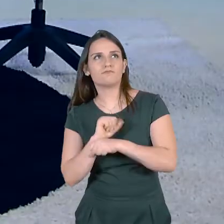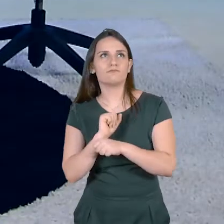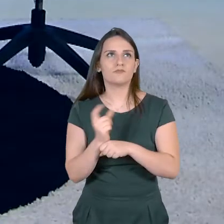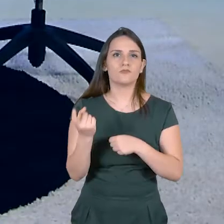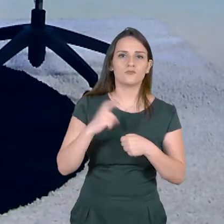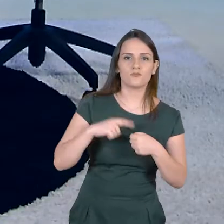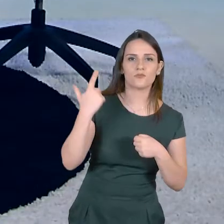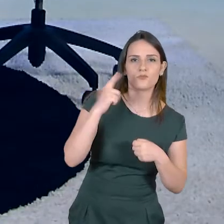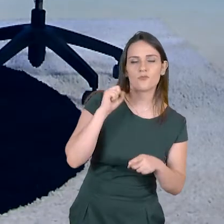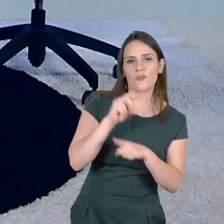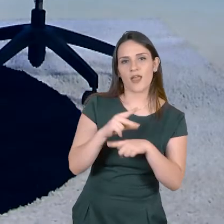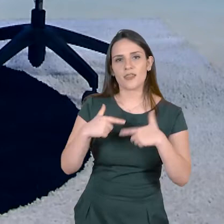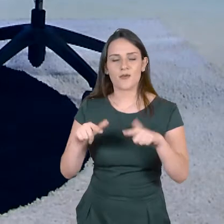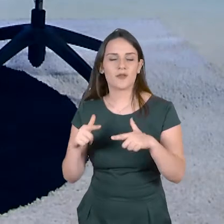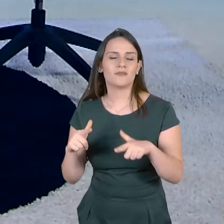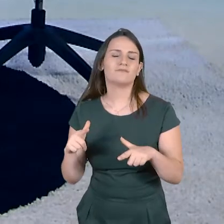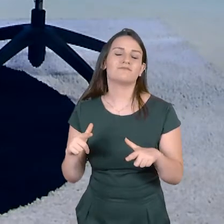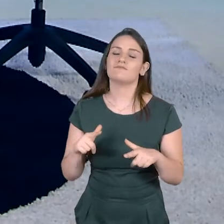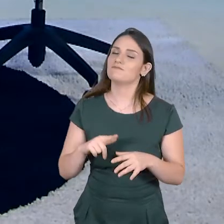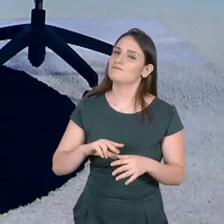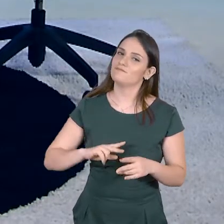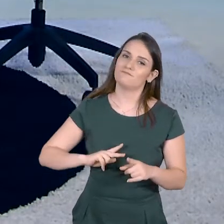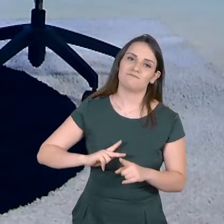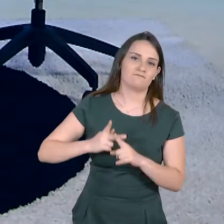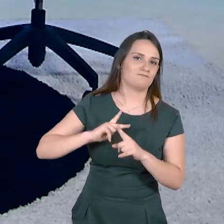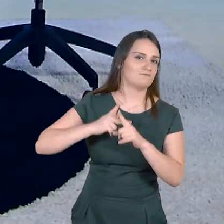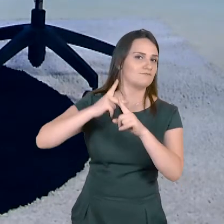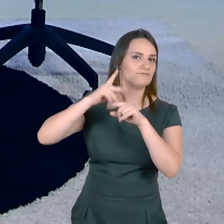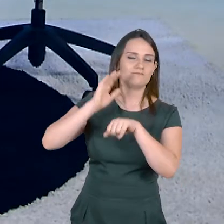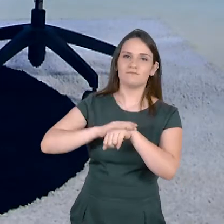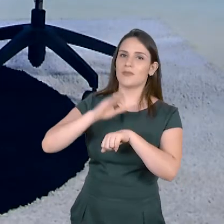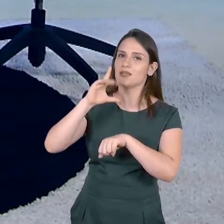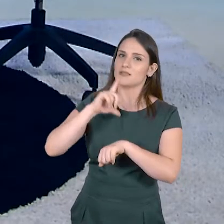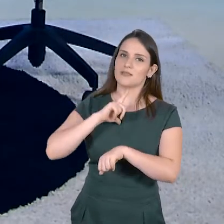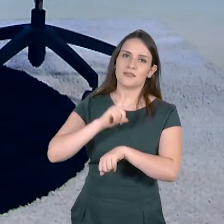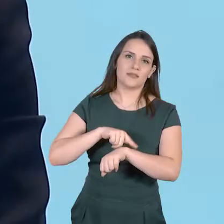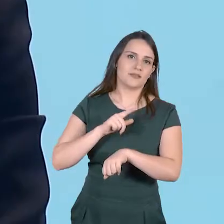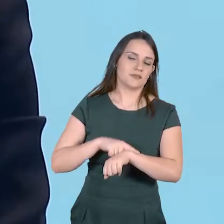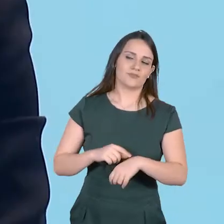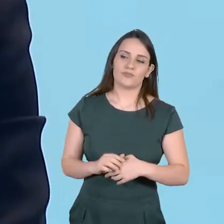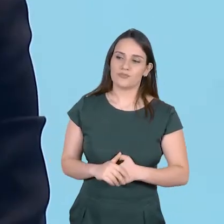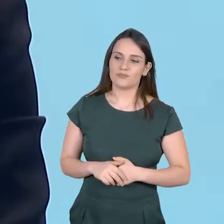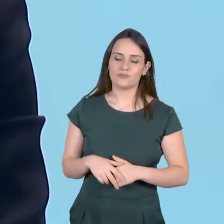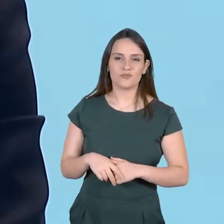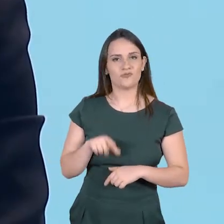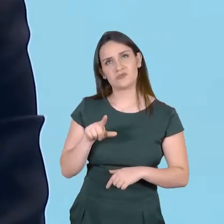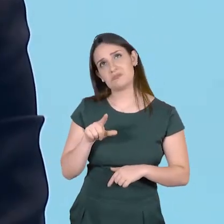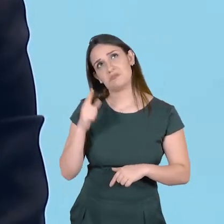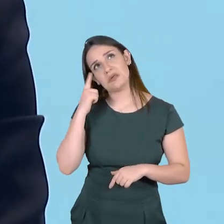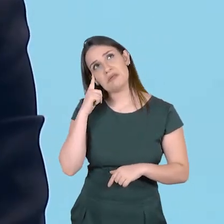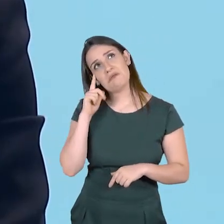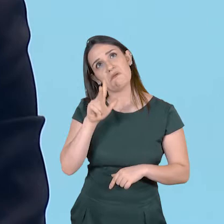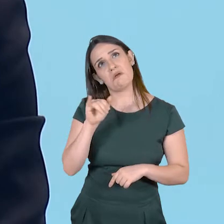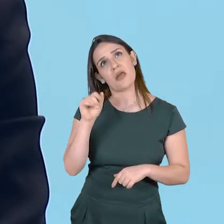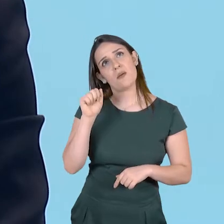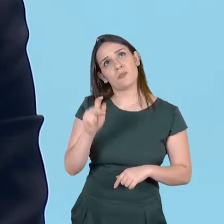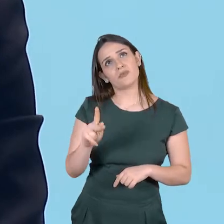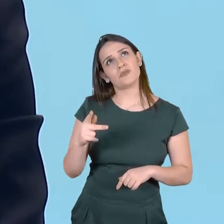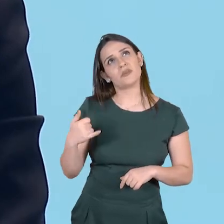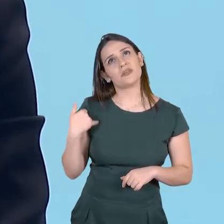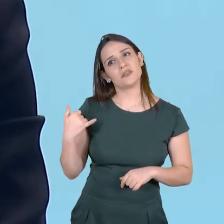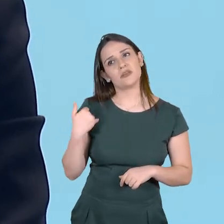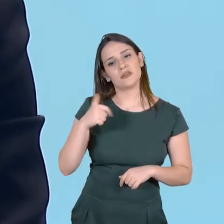salário integral, entre aspas, né? É possível que a sua aposentadoria venha lá em torno dos 70